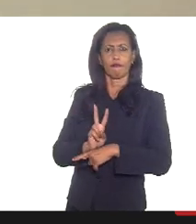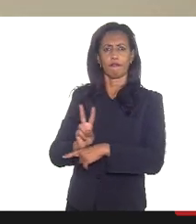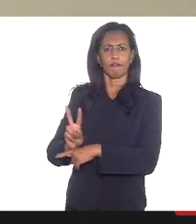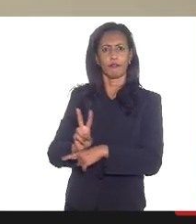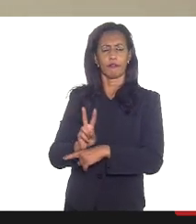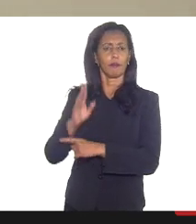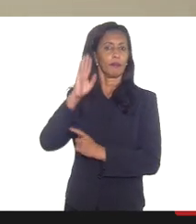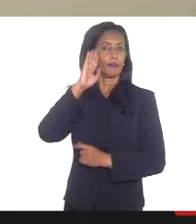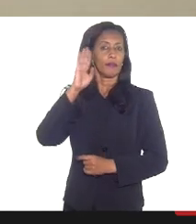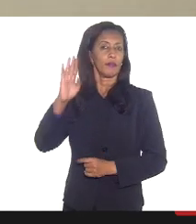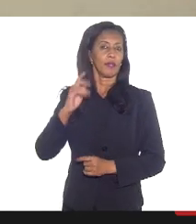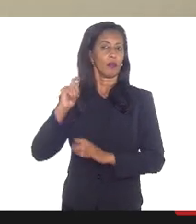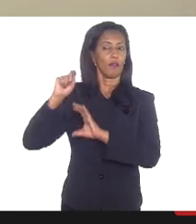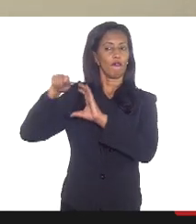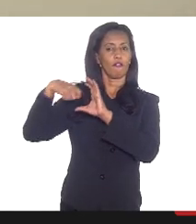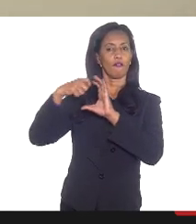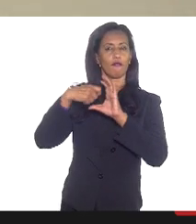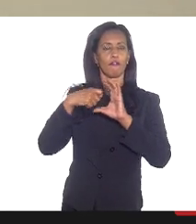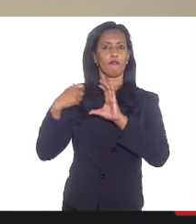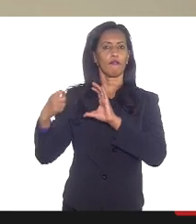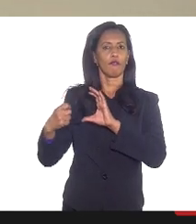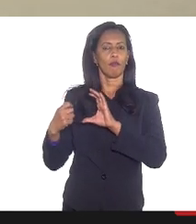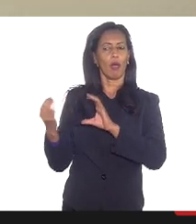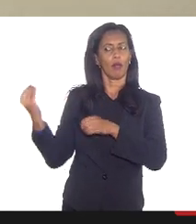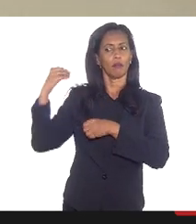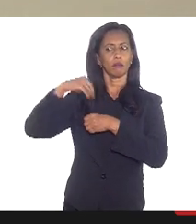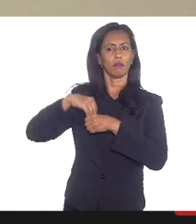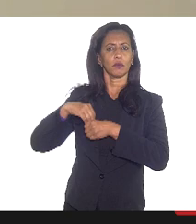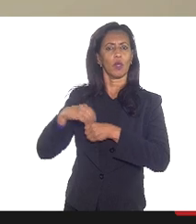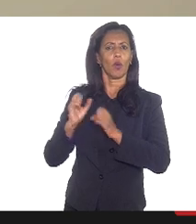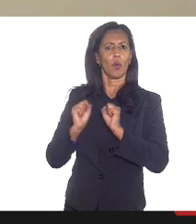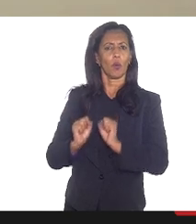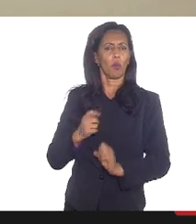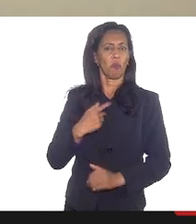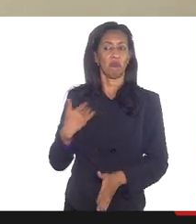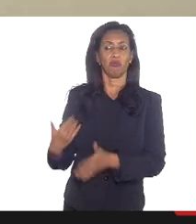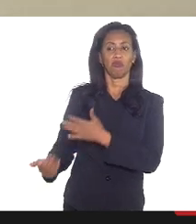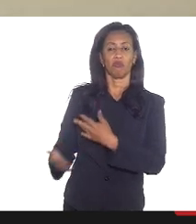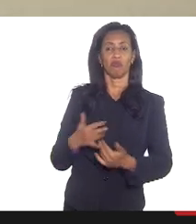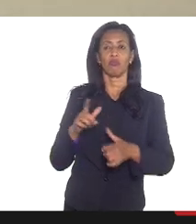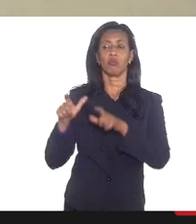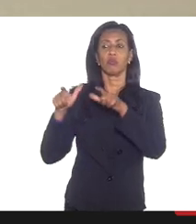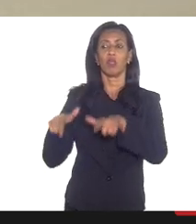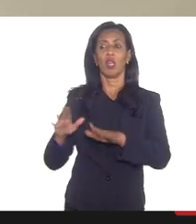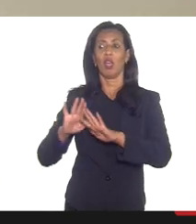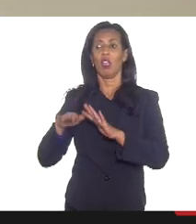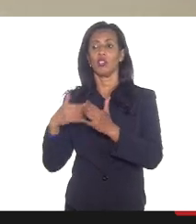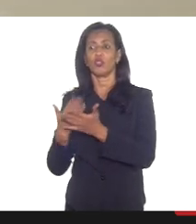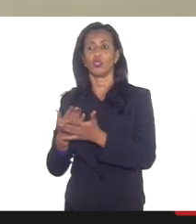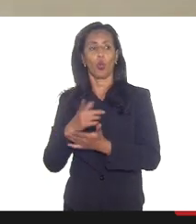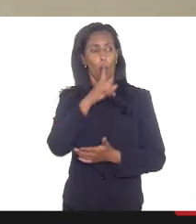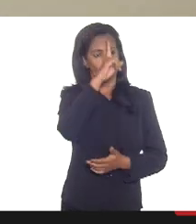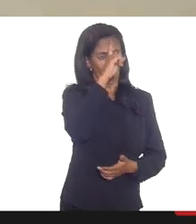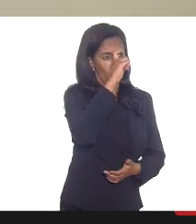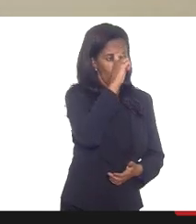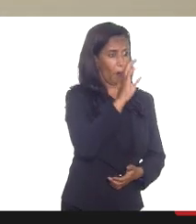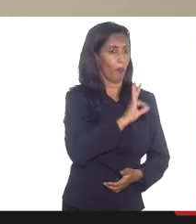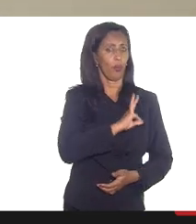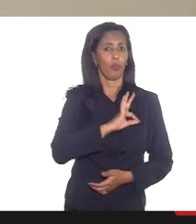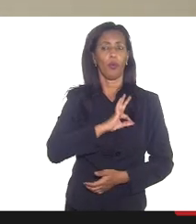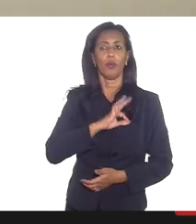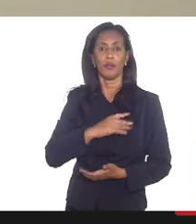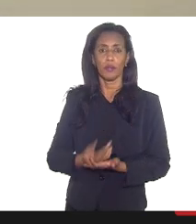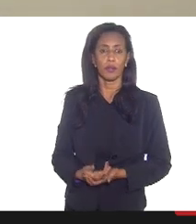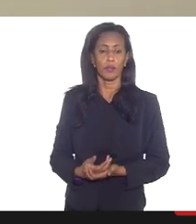e, principalmente, filmar os atos do poder público, venha de onde vier, seja de escola, hospital, polícia,